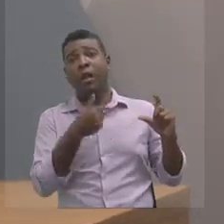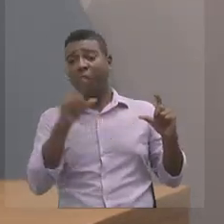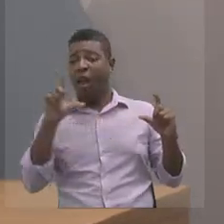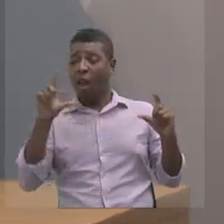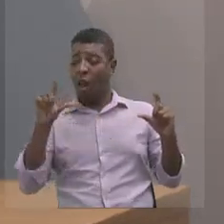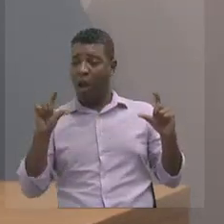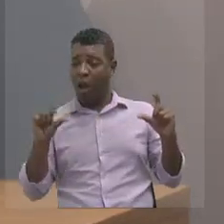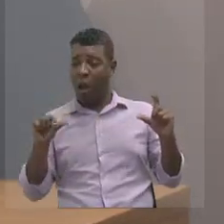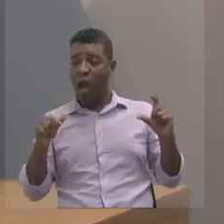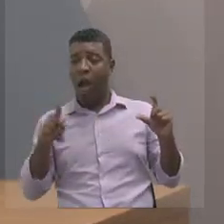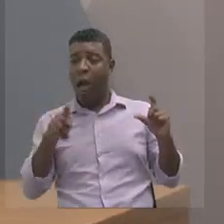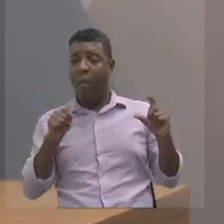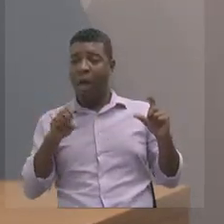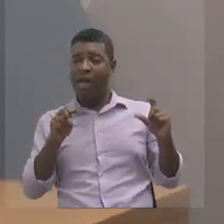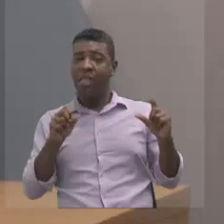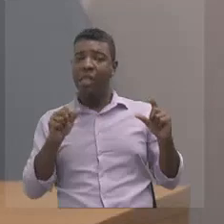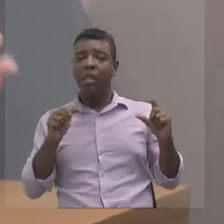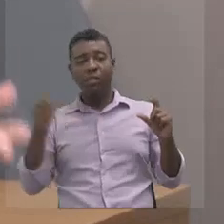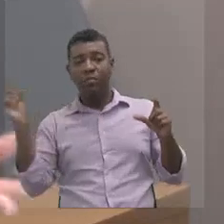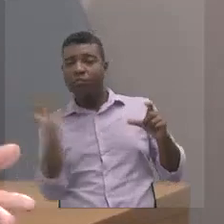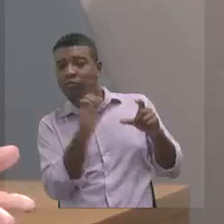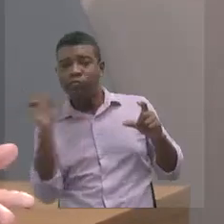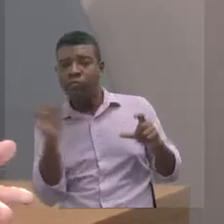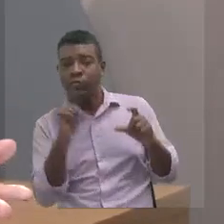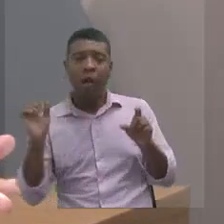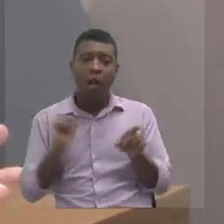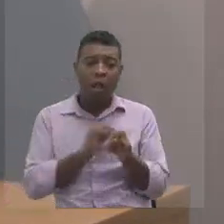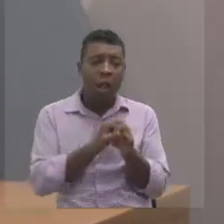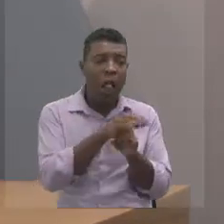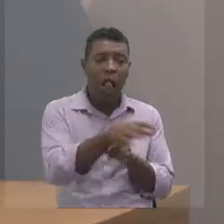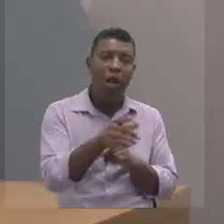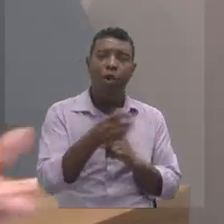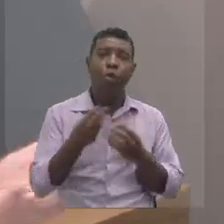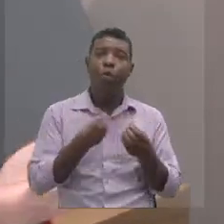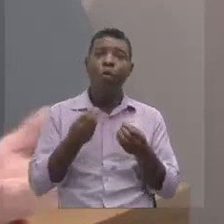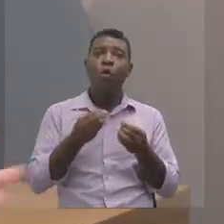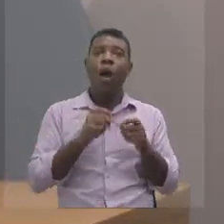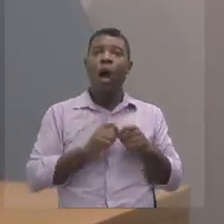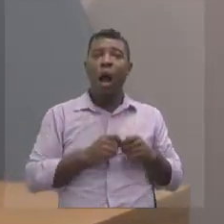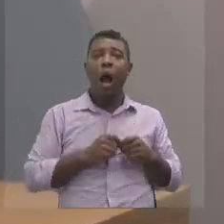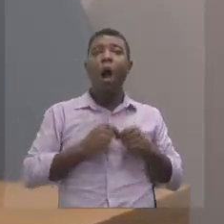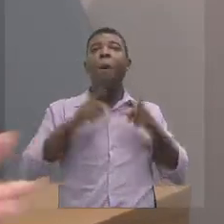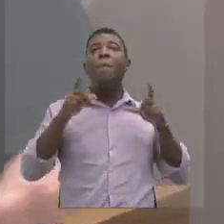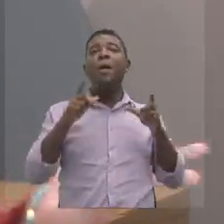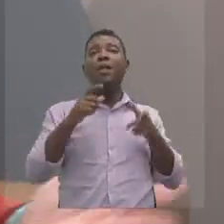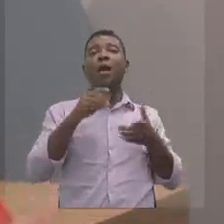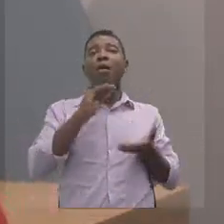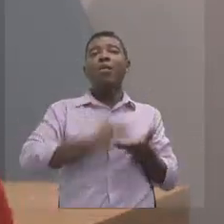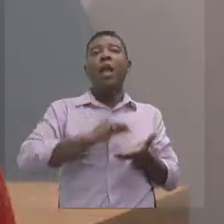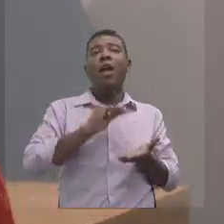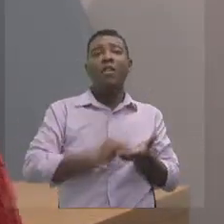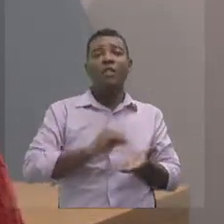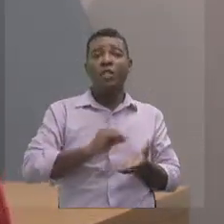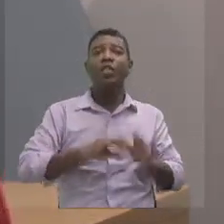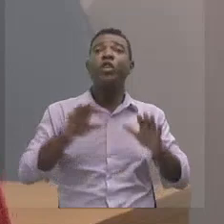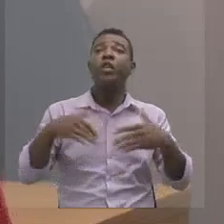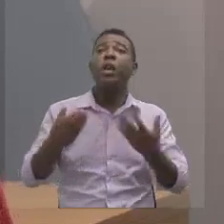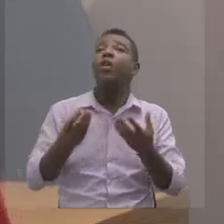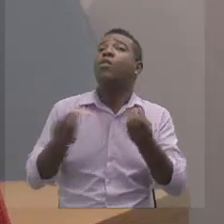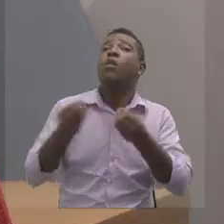diminuir receita aumenta o déficit como é que vocês vão equalizar essa essa situação